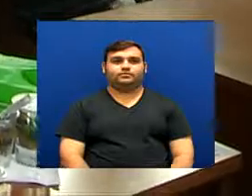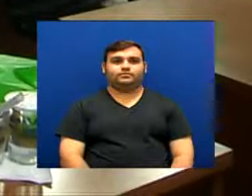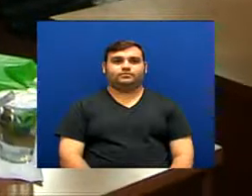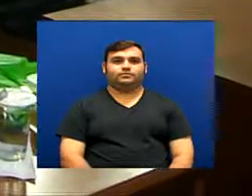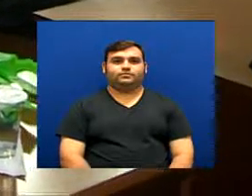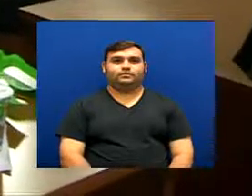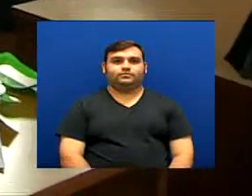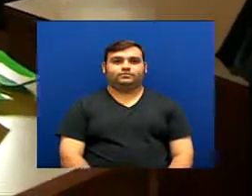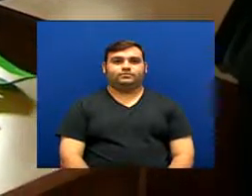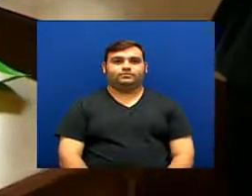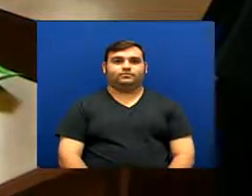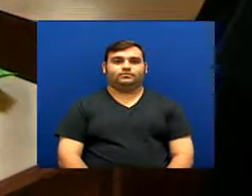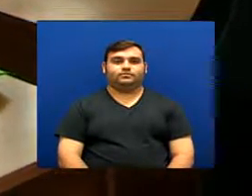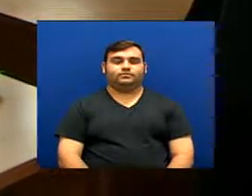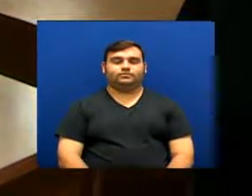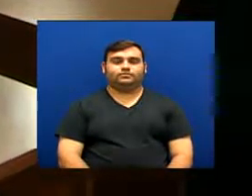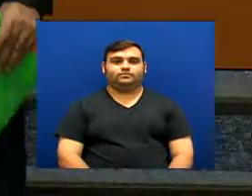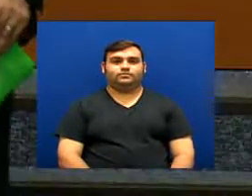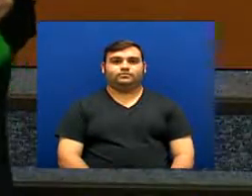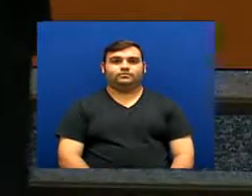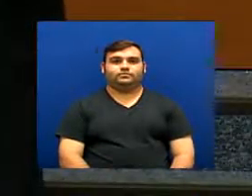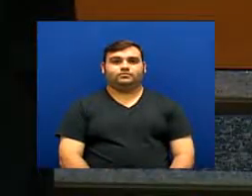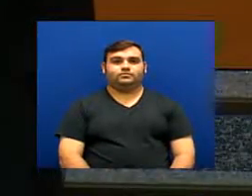de todo o pessoal que atende,